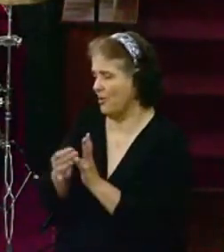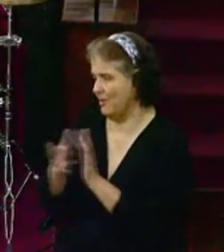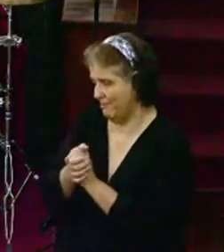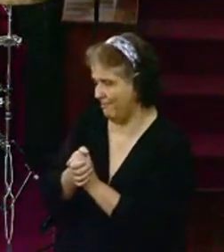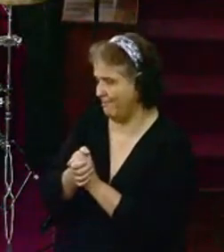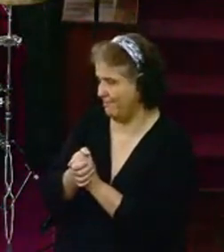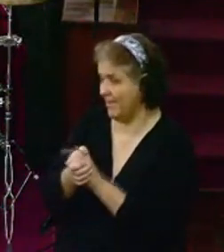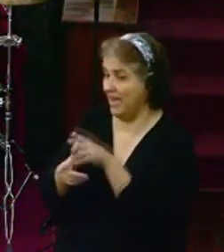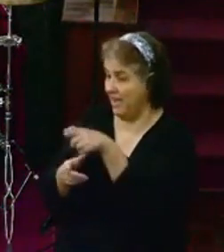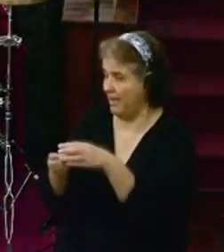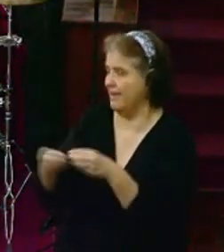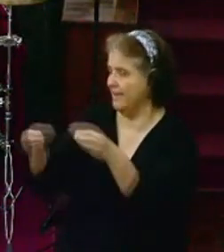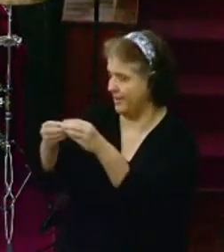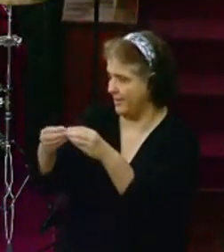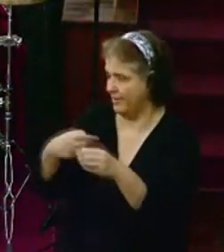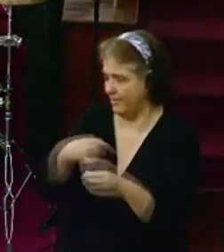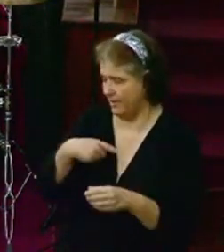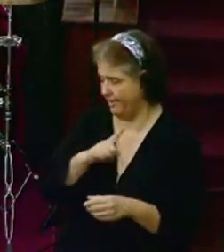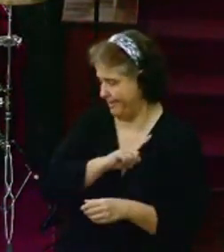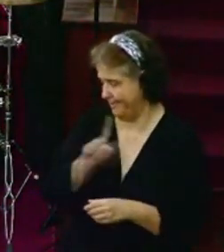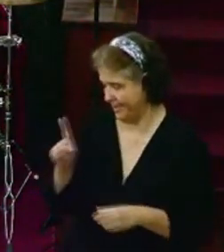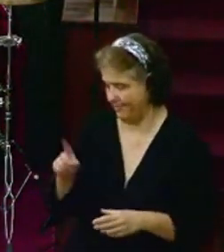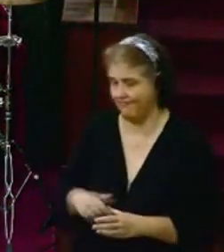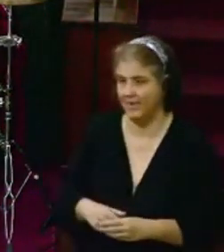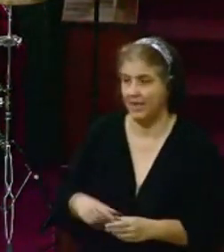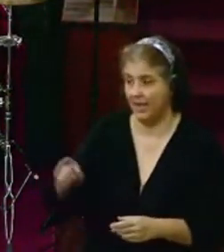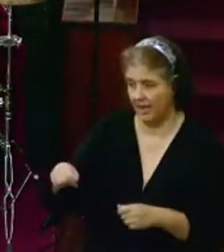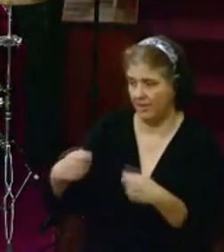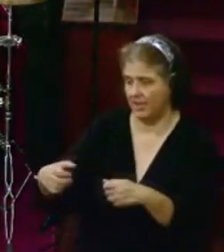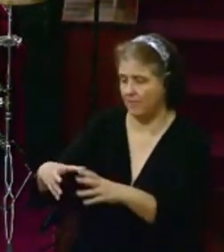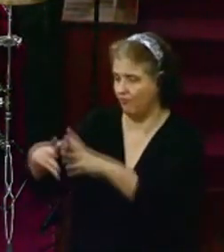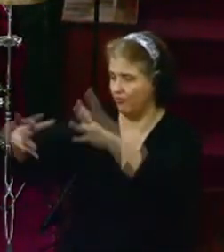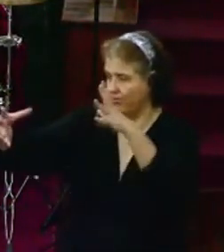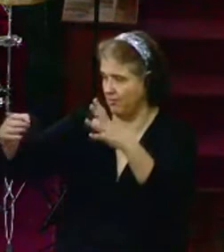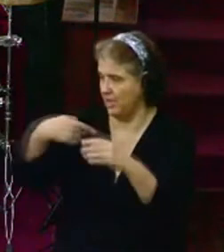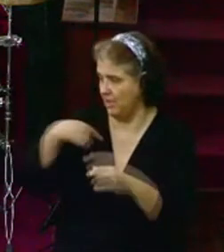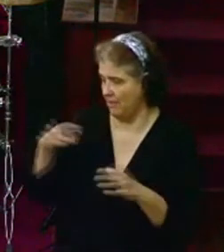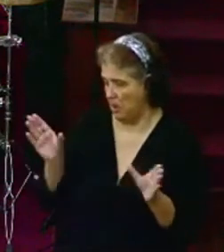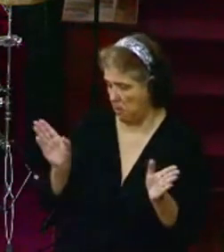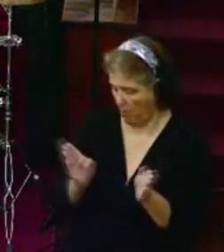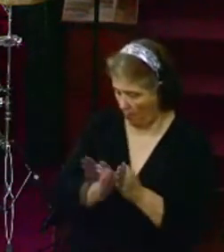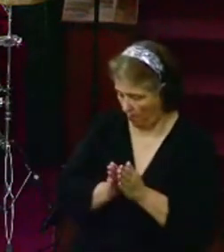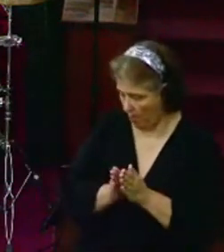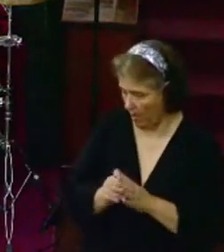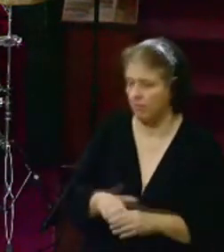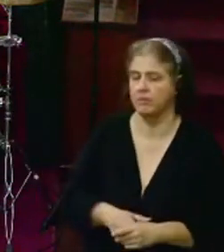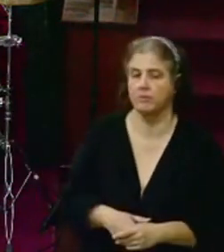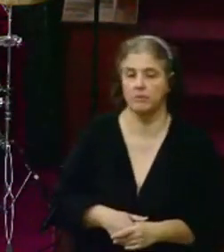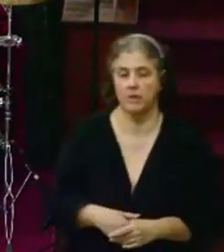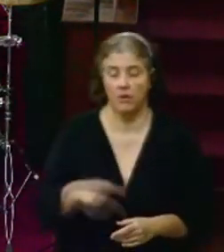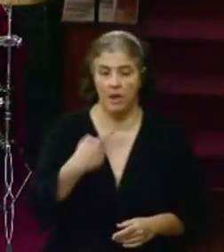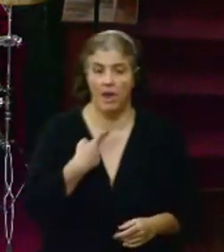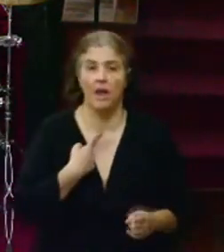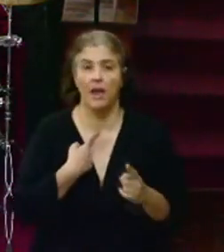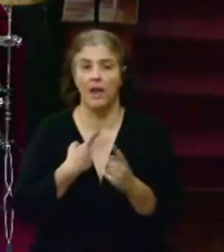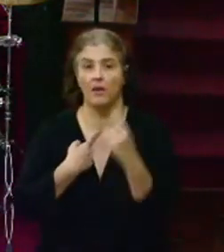não. Importa que ele cresça e que eu diminua. Portanto, nessa noite, eu e você